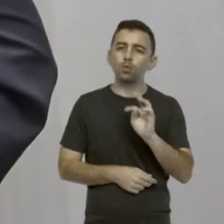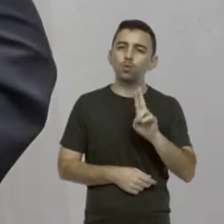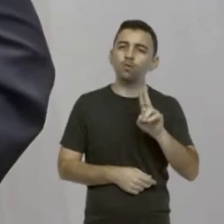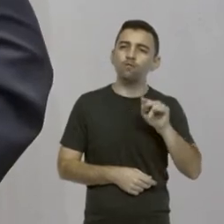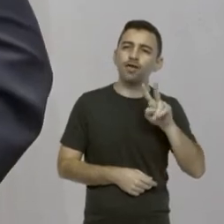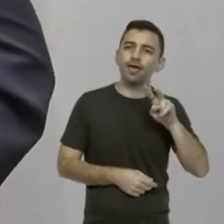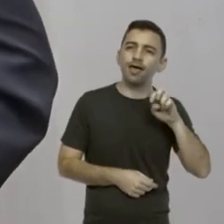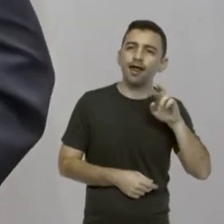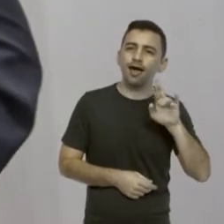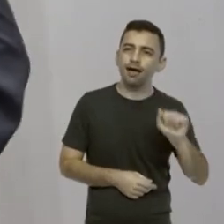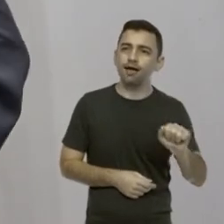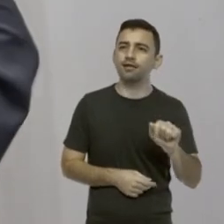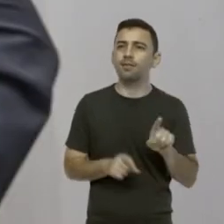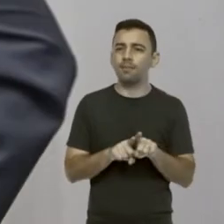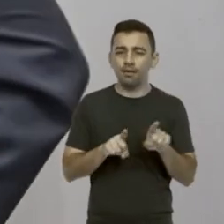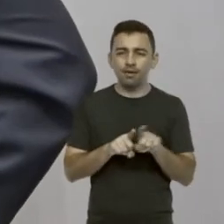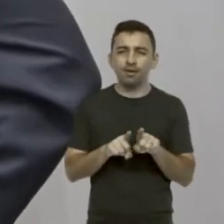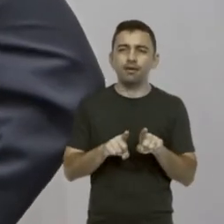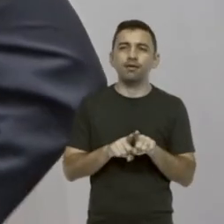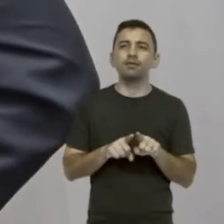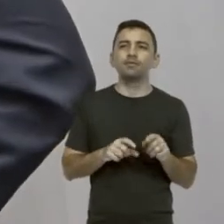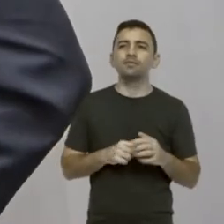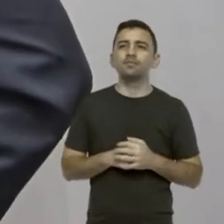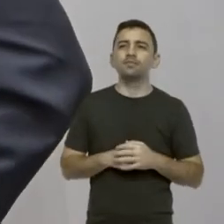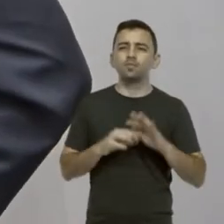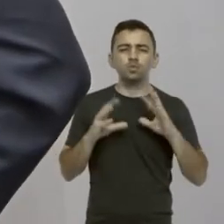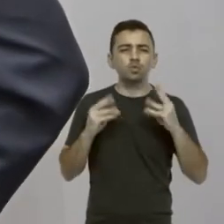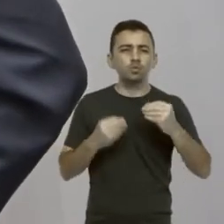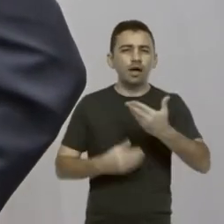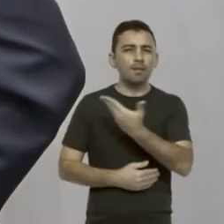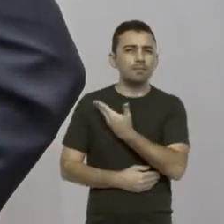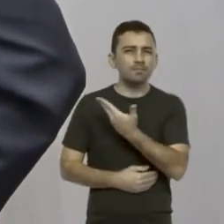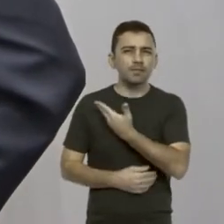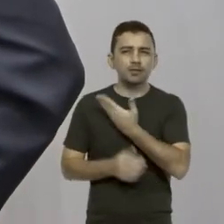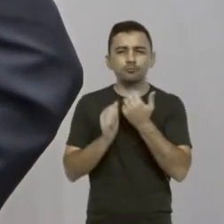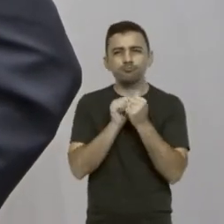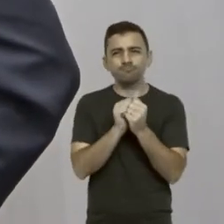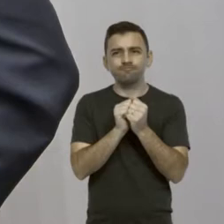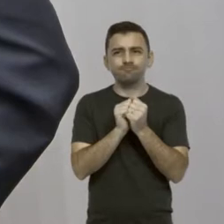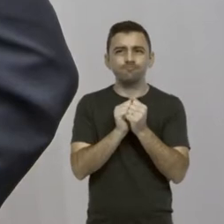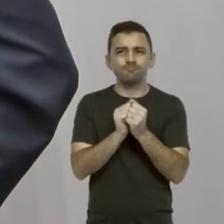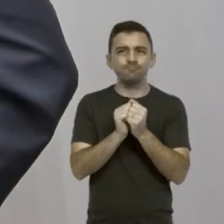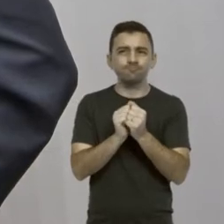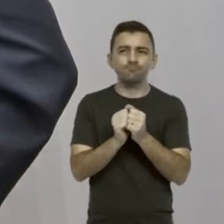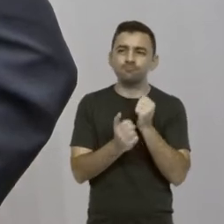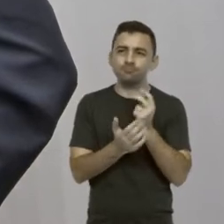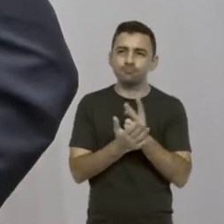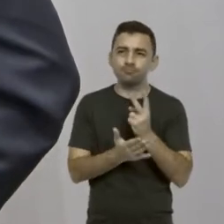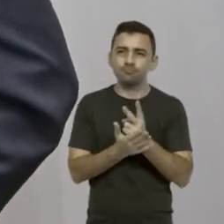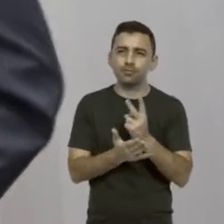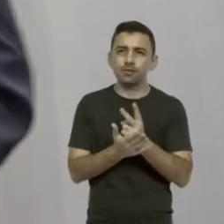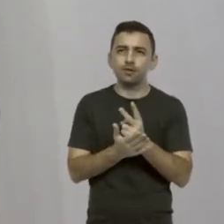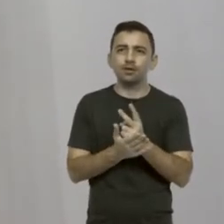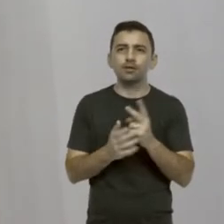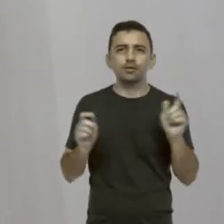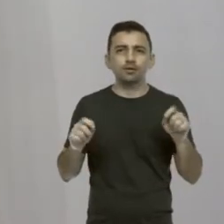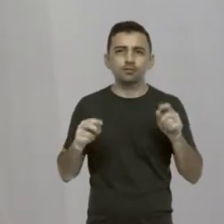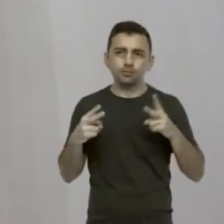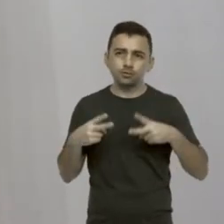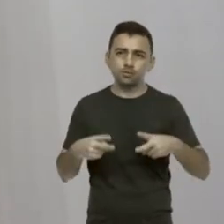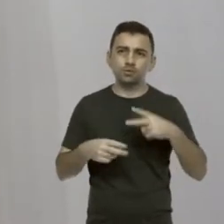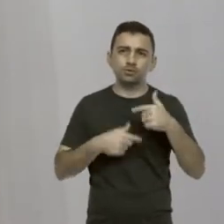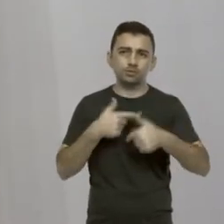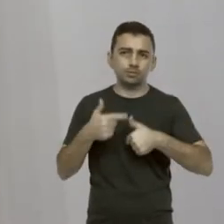lá. Enfim, a todos. Todos os nossos amigos, companheiros, estaremos juntos aqui para dar continuidade aos